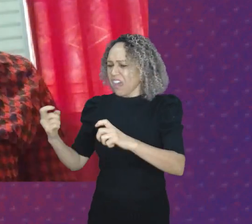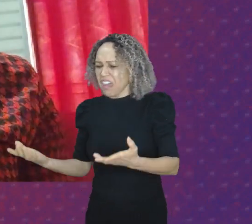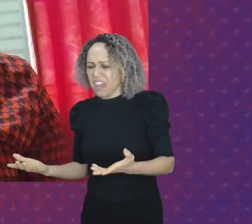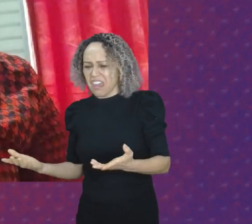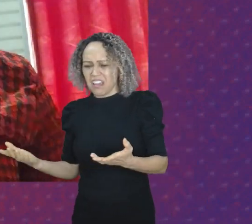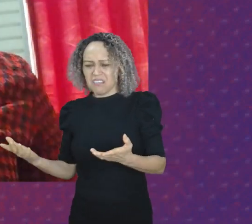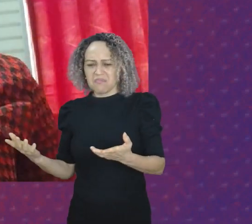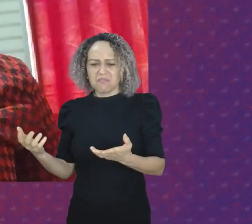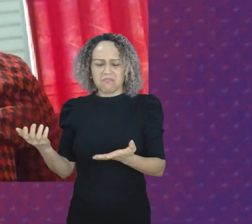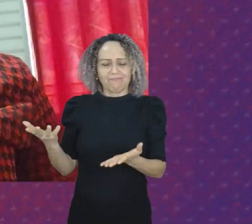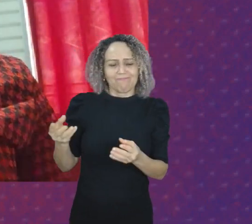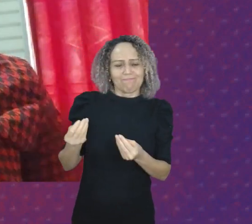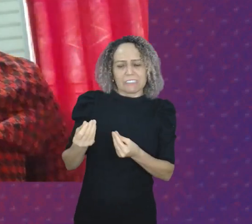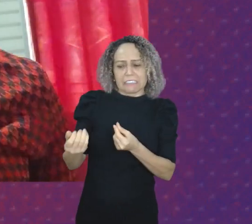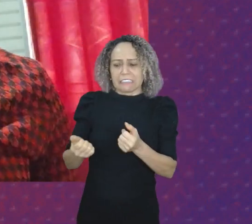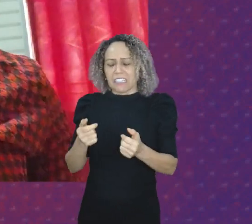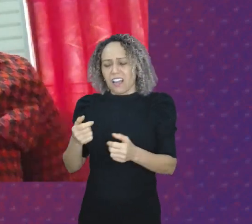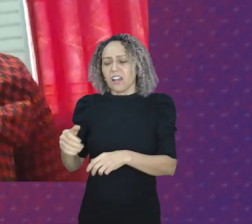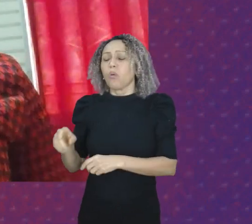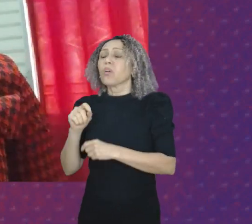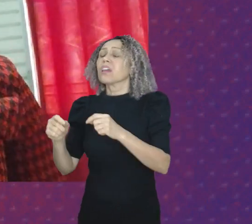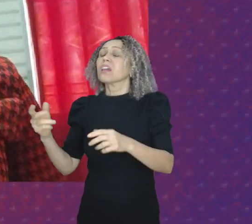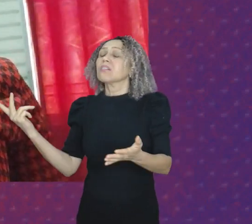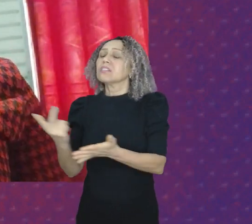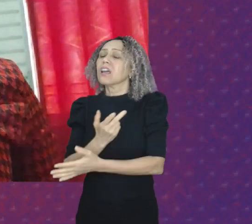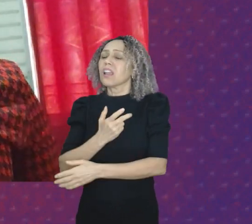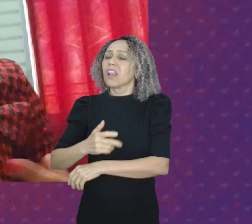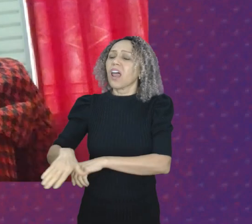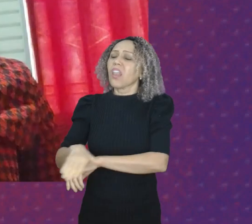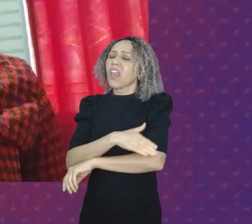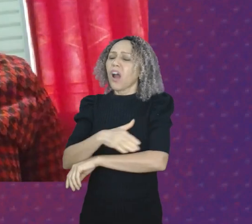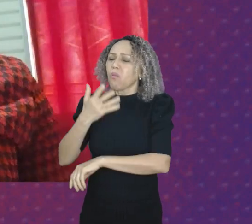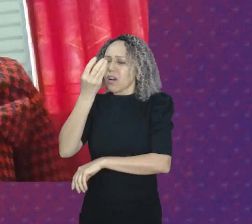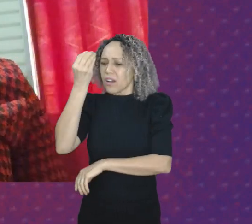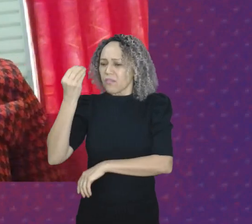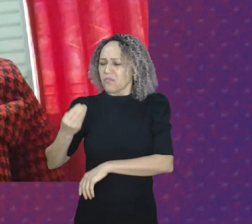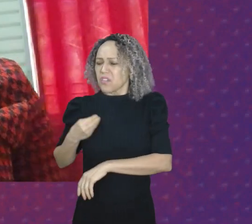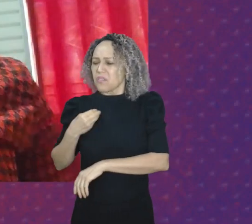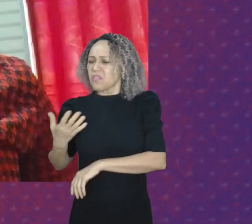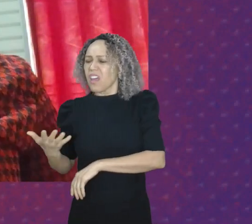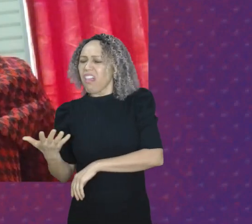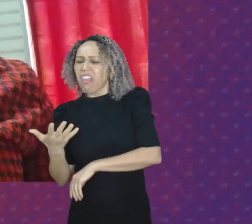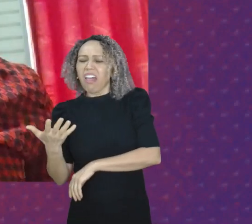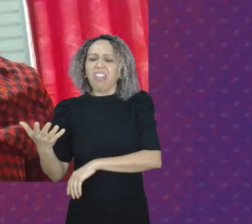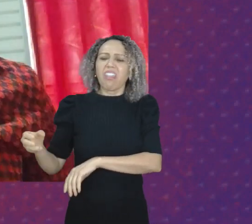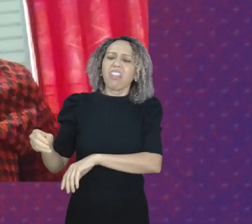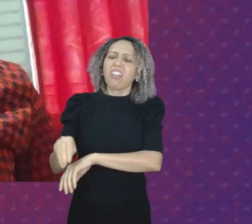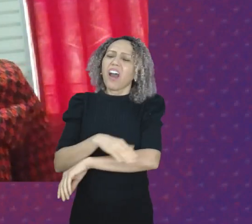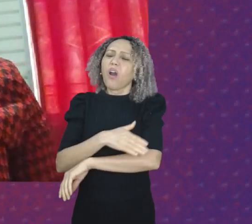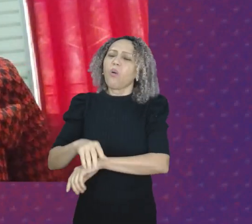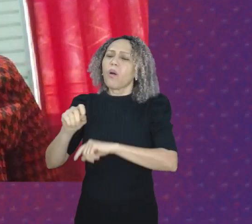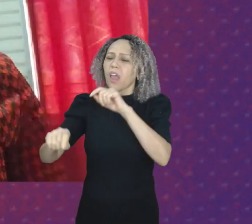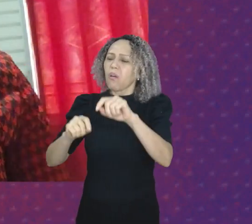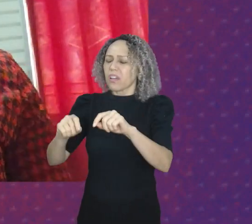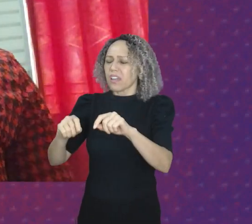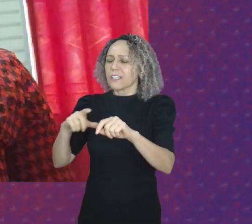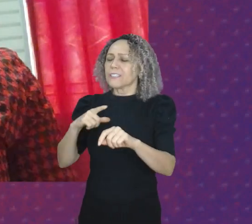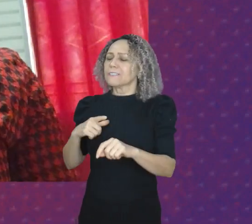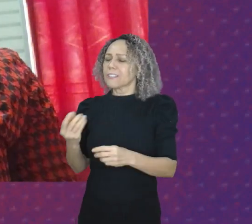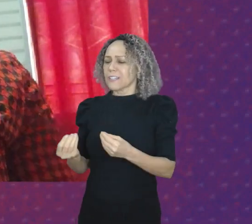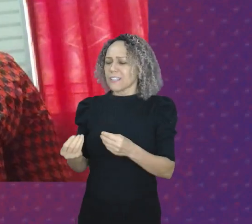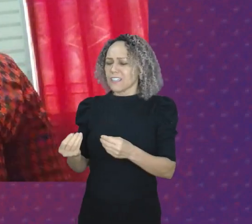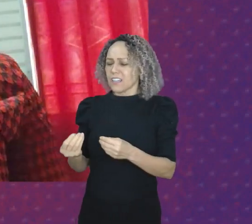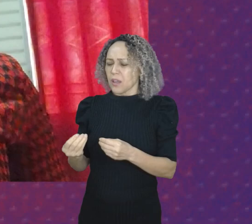estão lá vivendo, a drogadição, oferta também os roubos e os crimes. Então é dessa forma que a gente